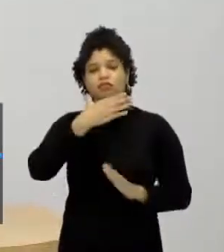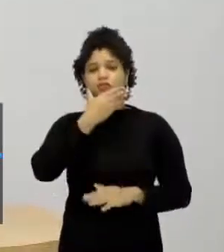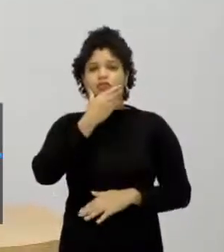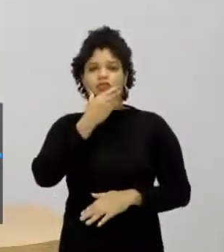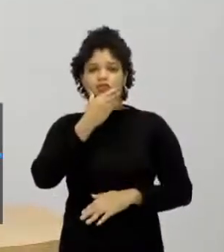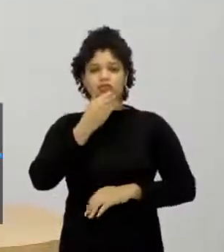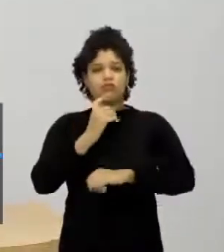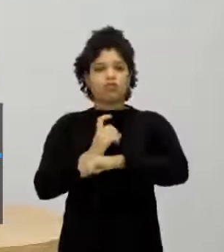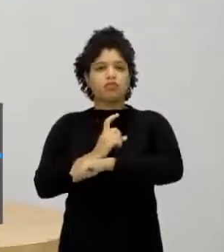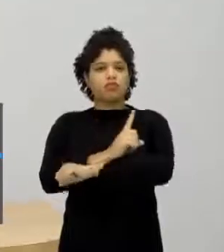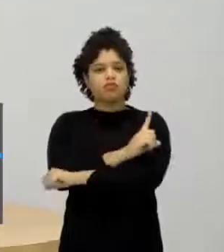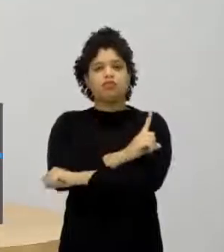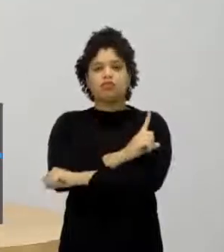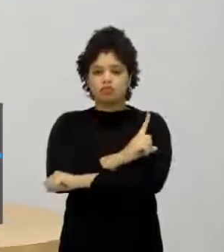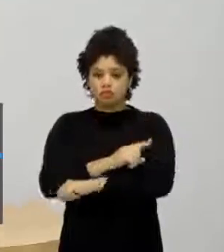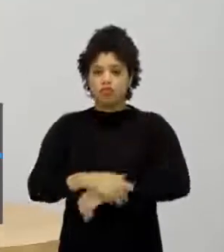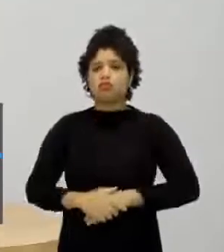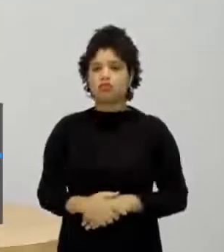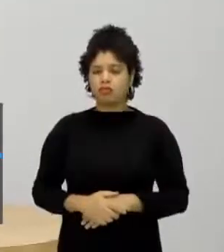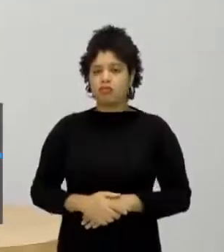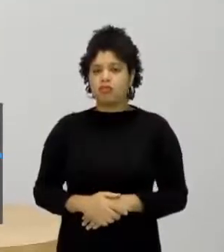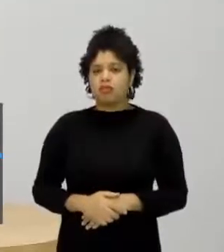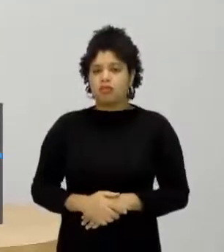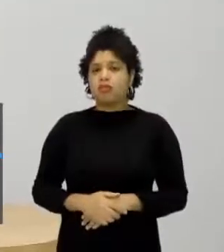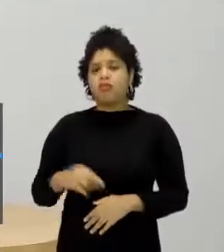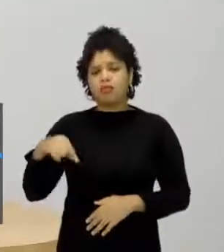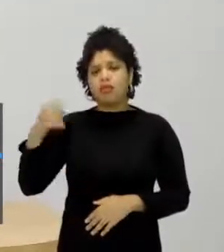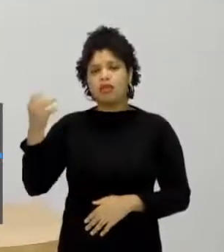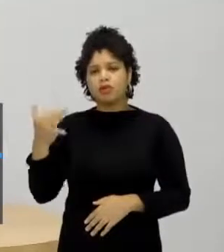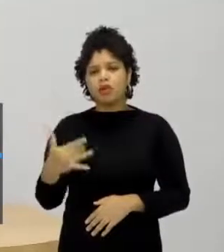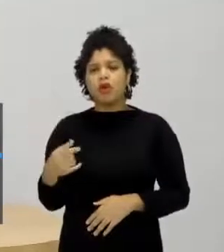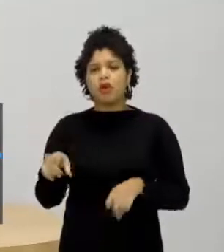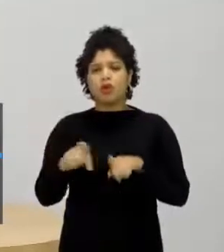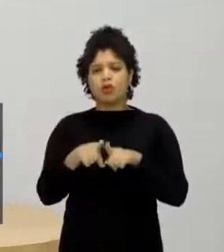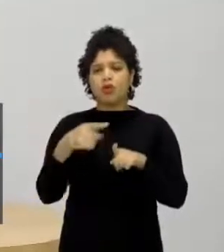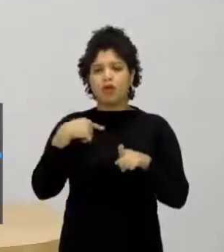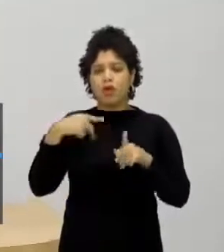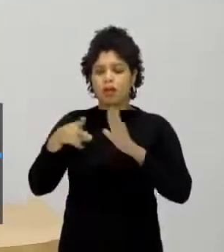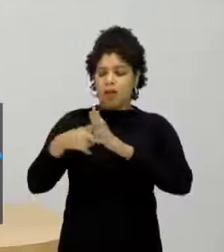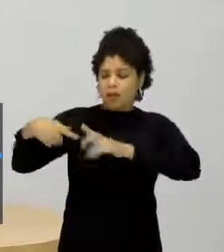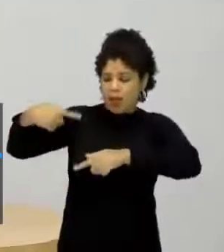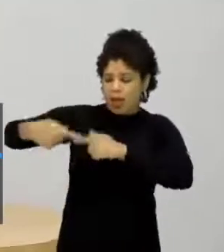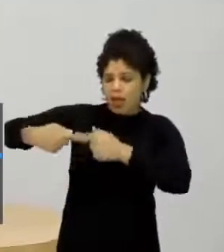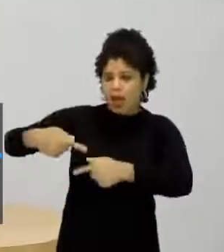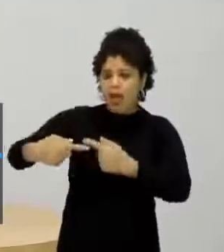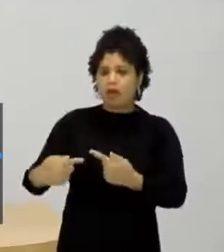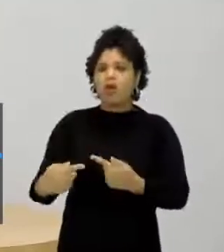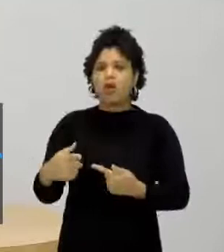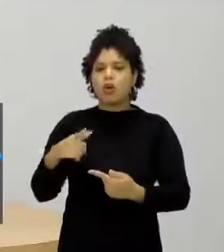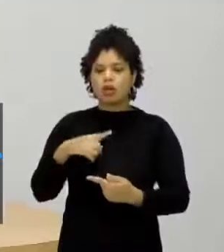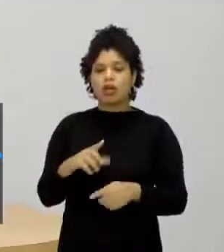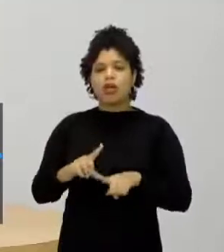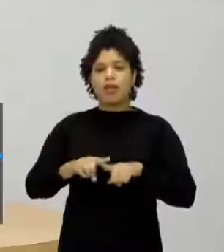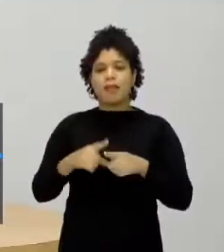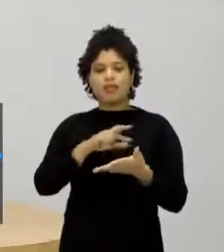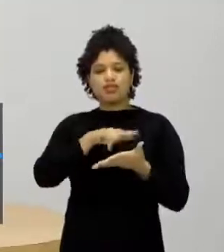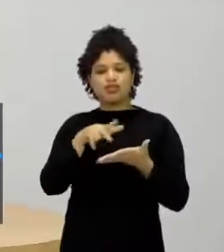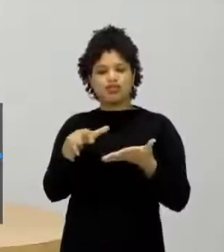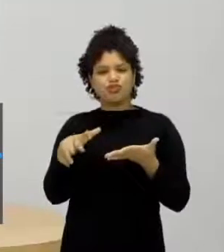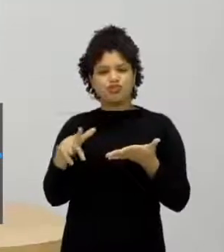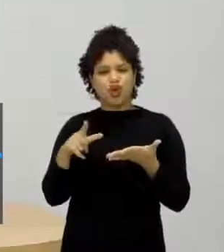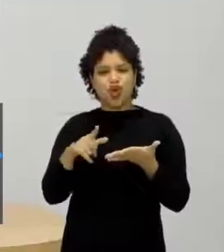dele ter também falado um pouquinho aí a respeito dos caracteres hereditários, ele aborda, mas de uma maneira também